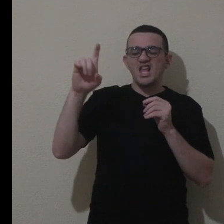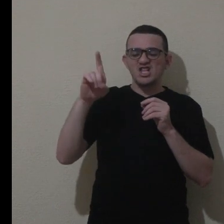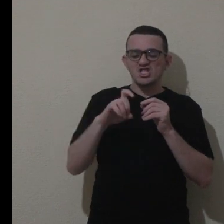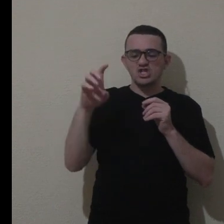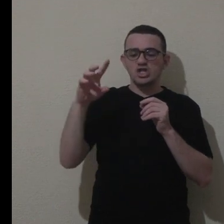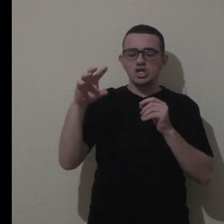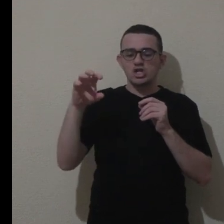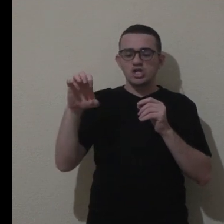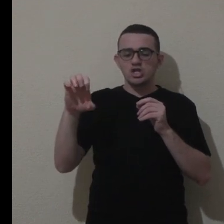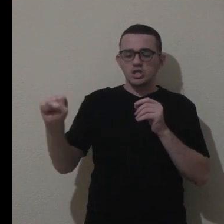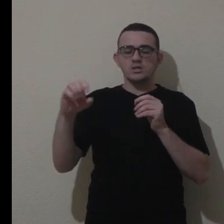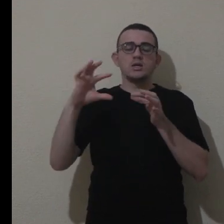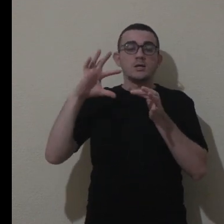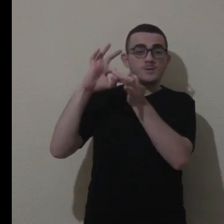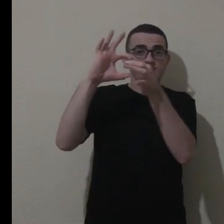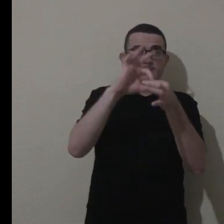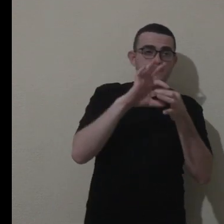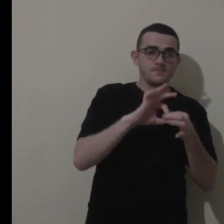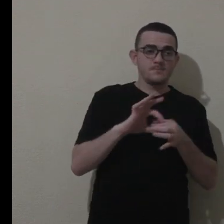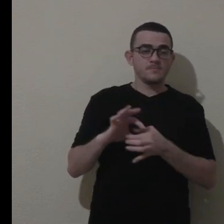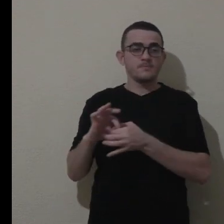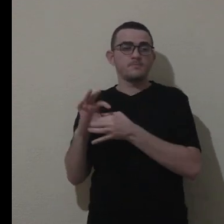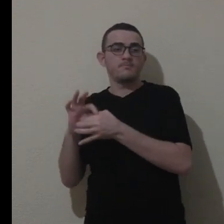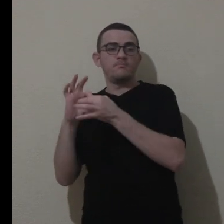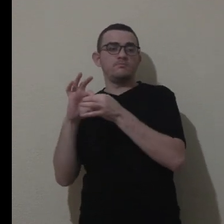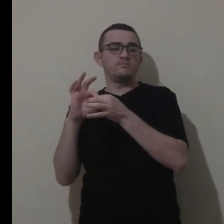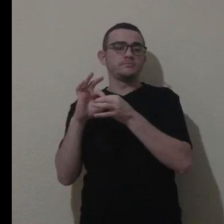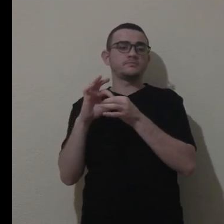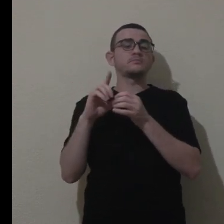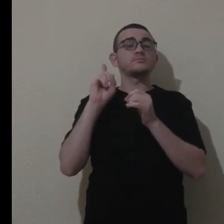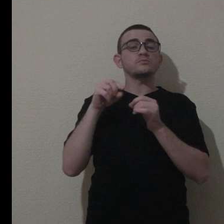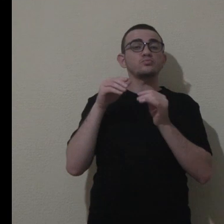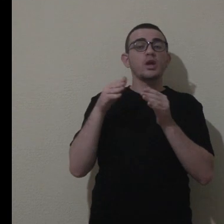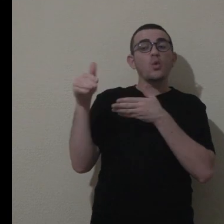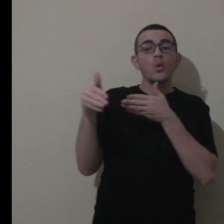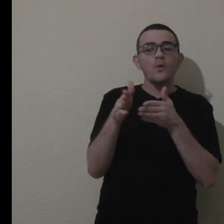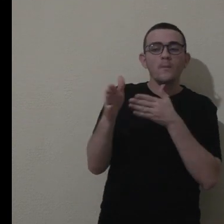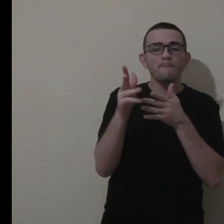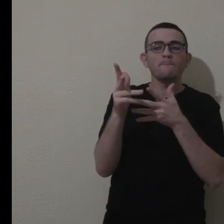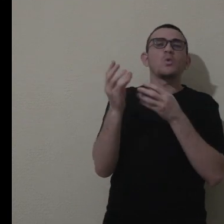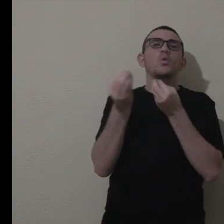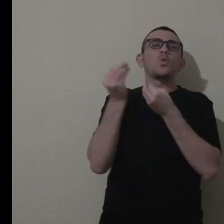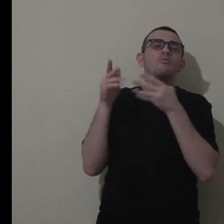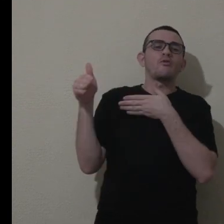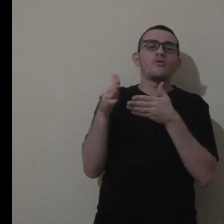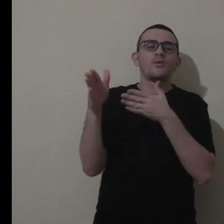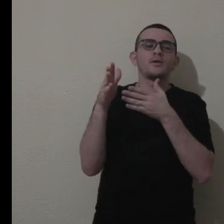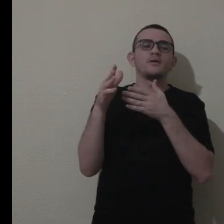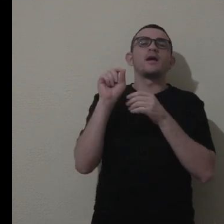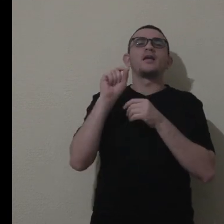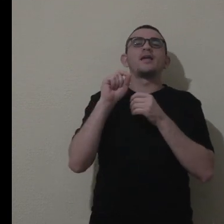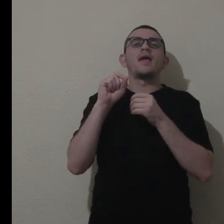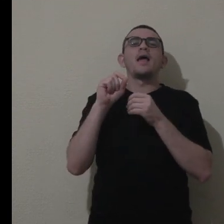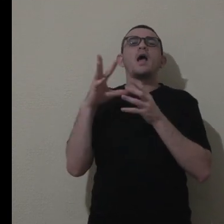se conectam, né? Que são as vias, os tratos, que muitas vezes a gente fala